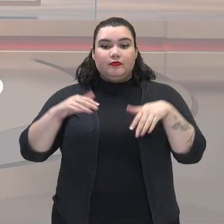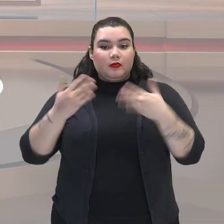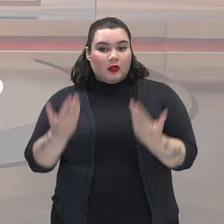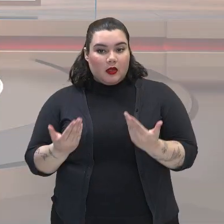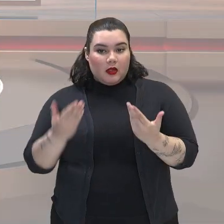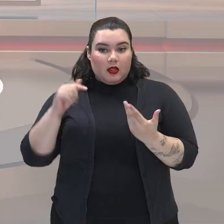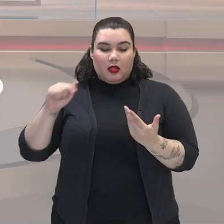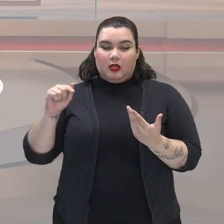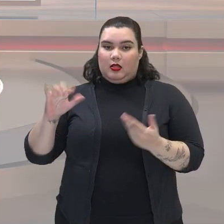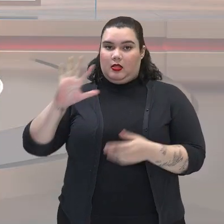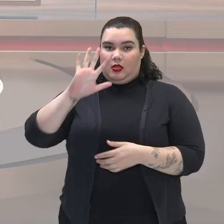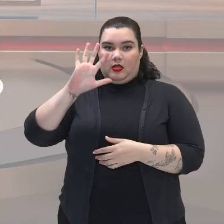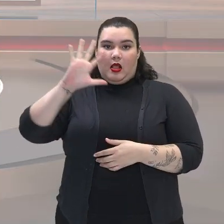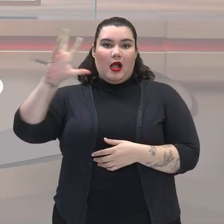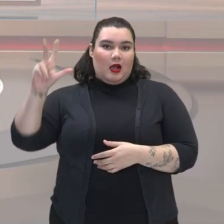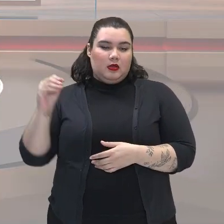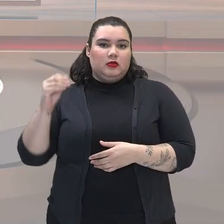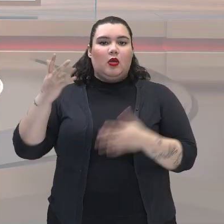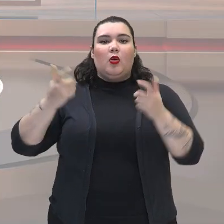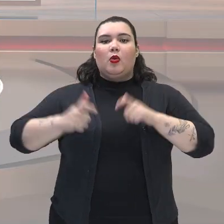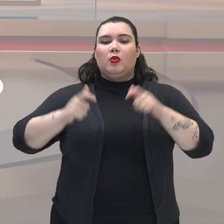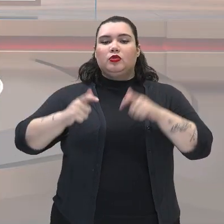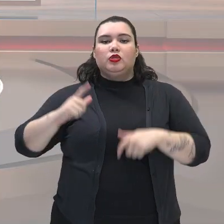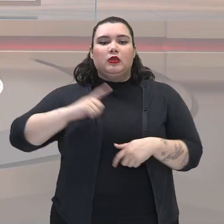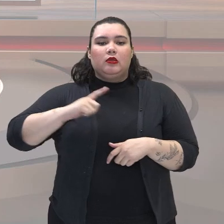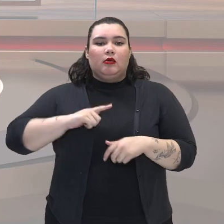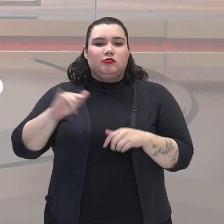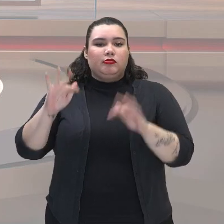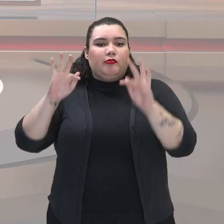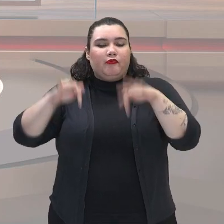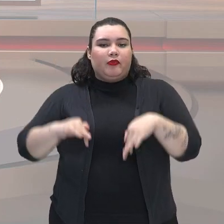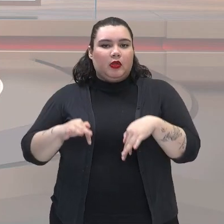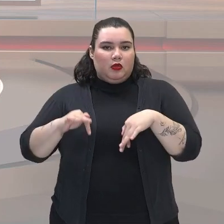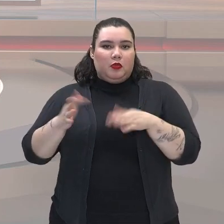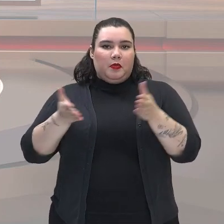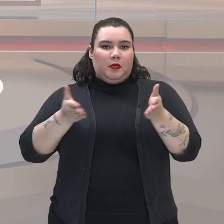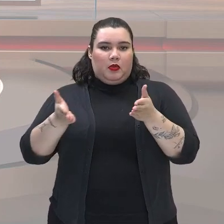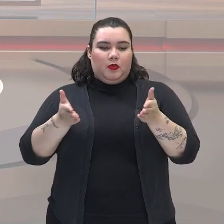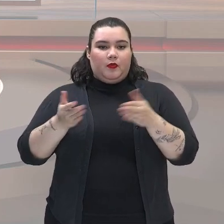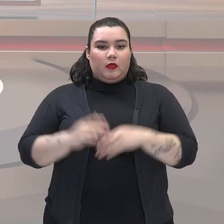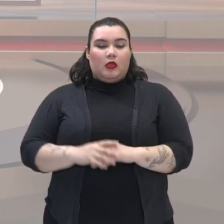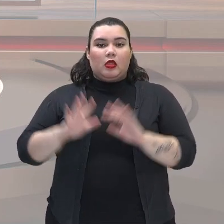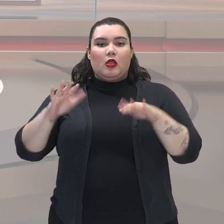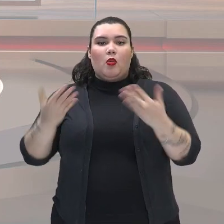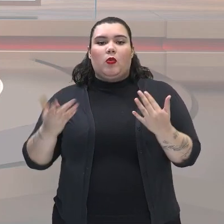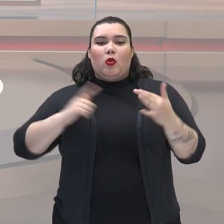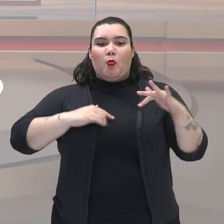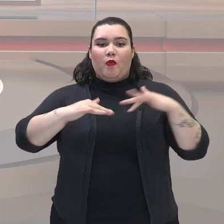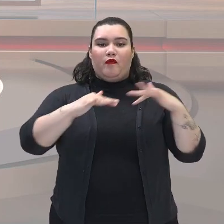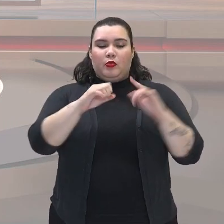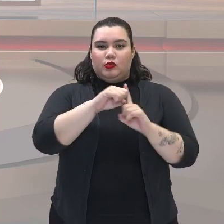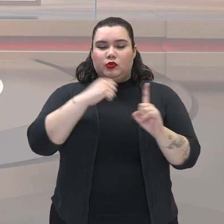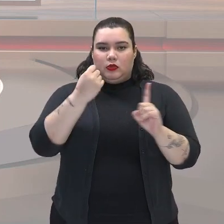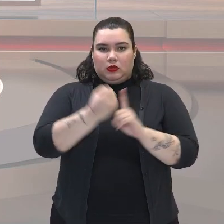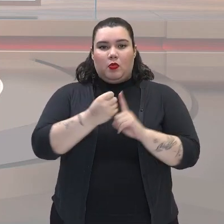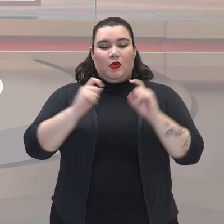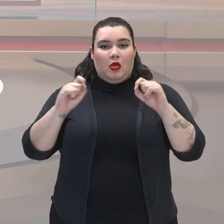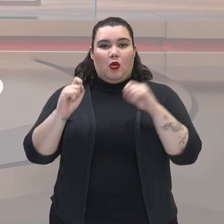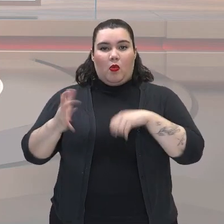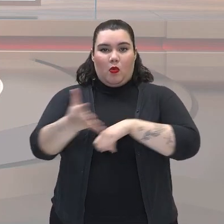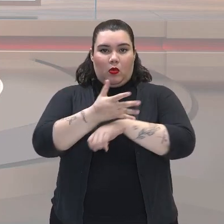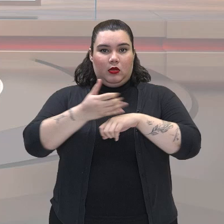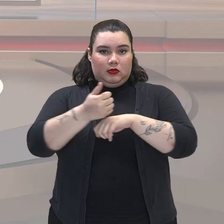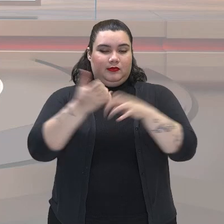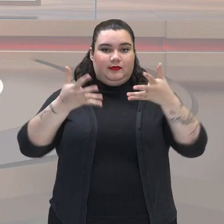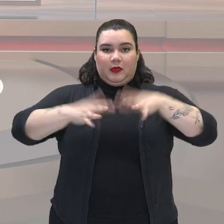independência pelo fim desse colonialismo? Então vamos lá. Movimento anticolonial. As ideias